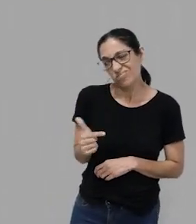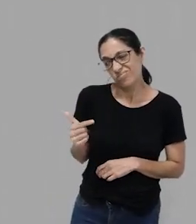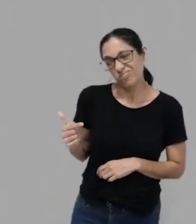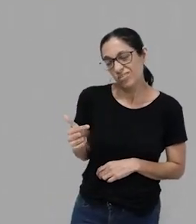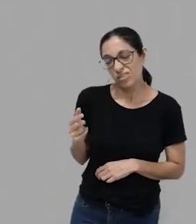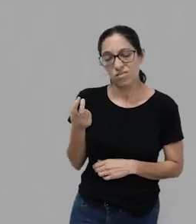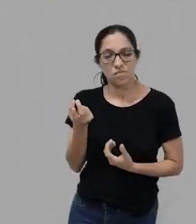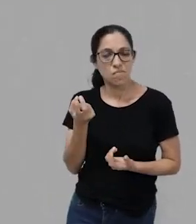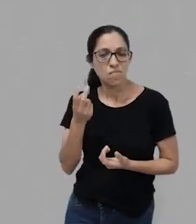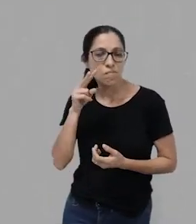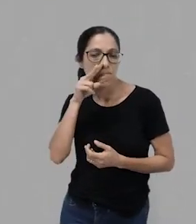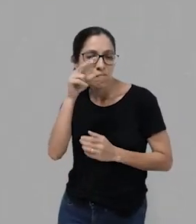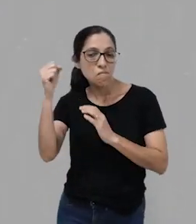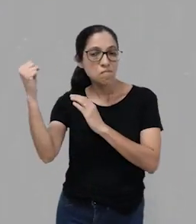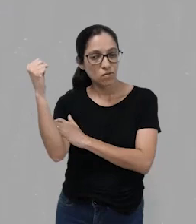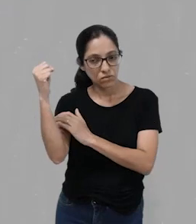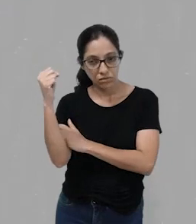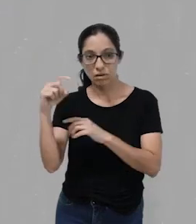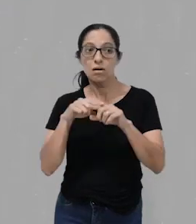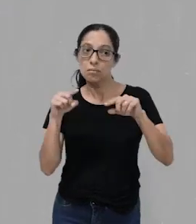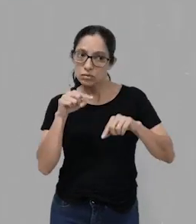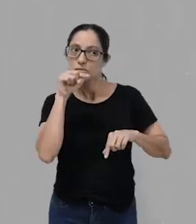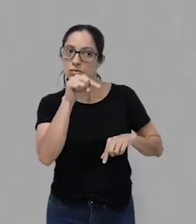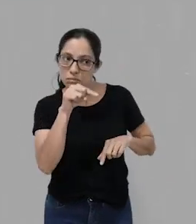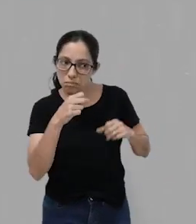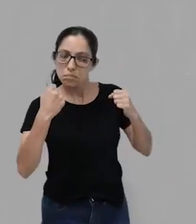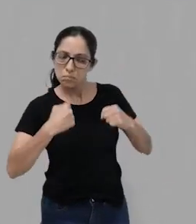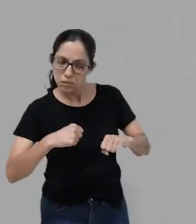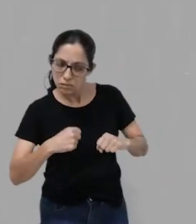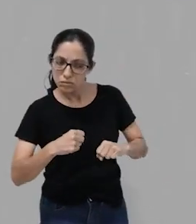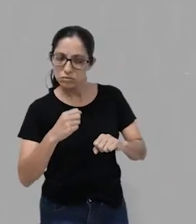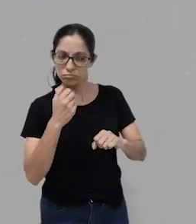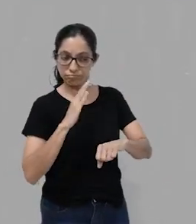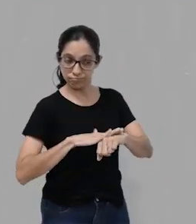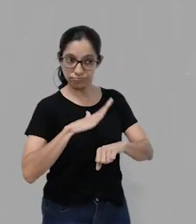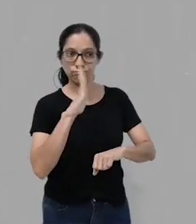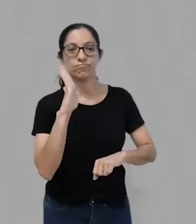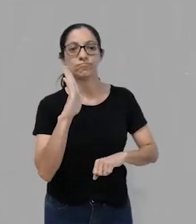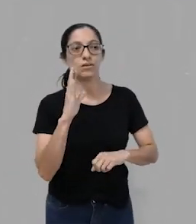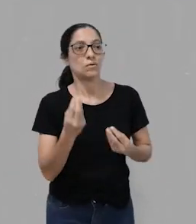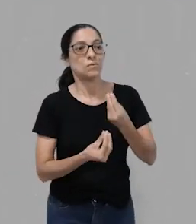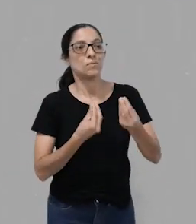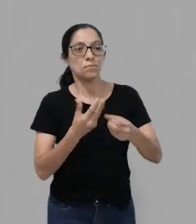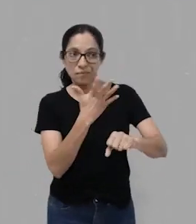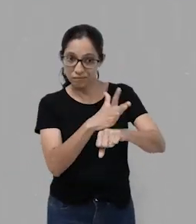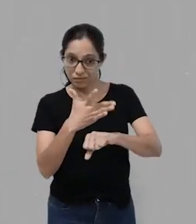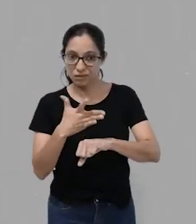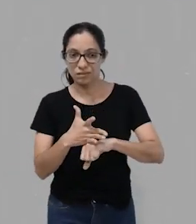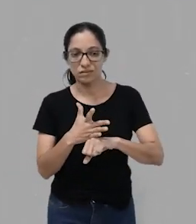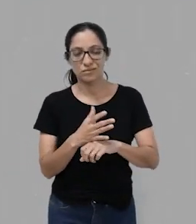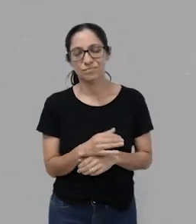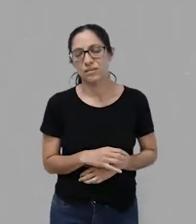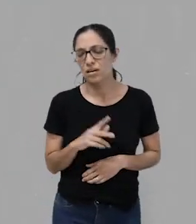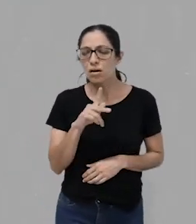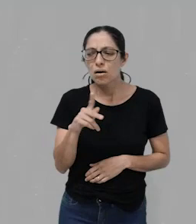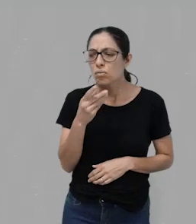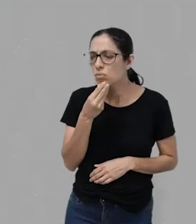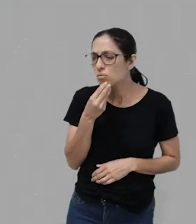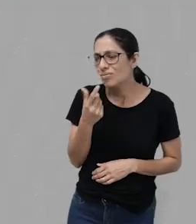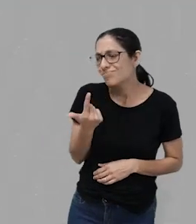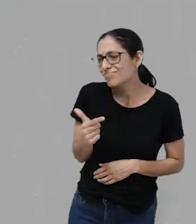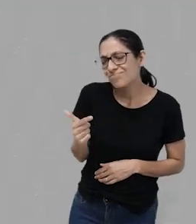pode melhorar a sua força. Através de quê? Através de treinamentos. Professor, eu sou todo encurtado, eu não tenho